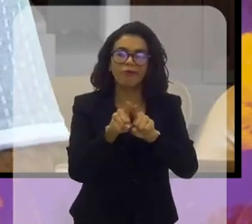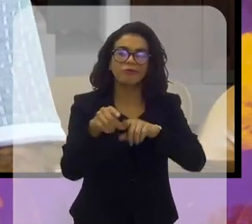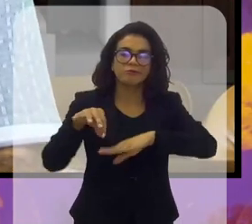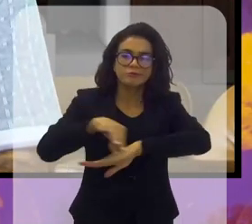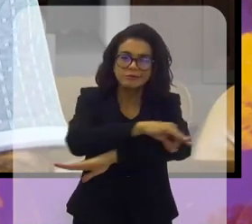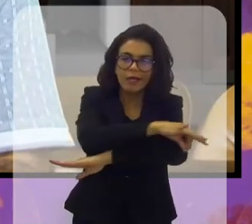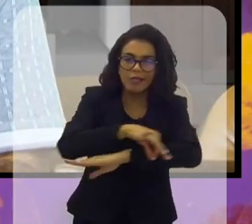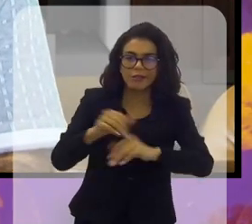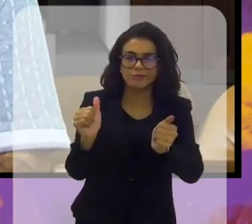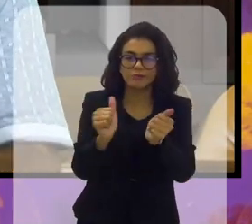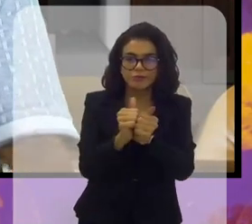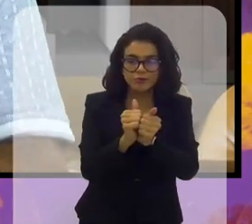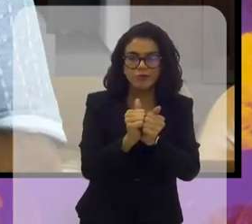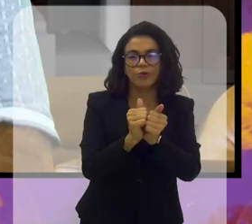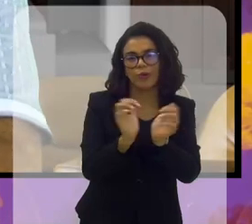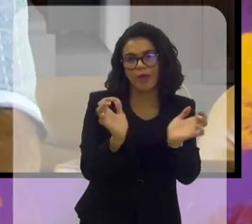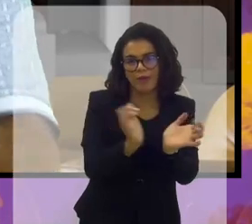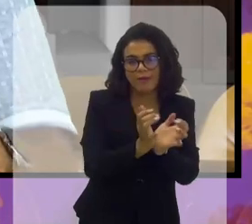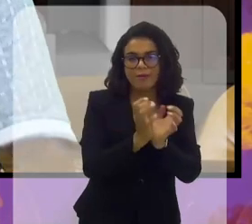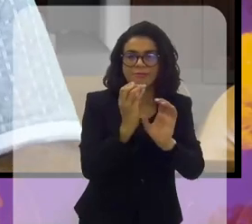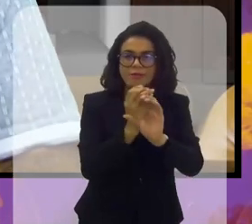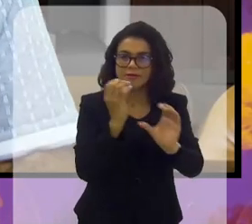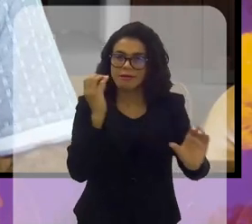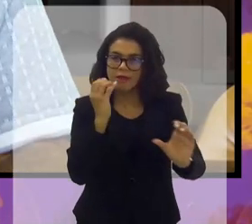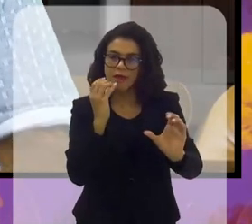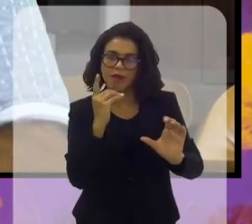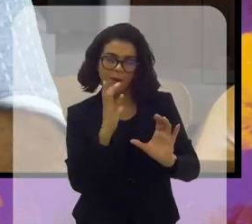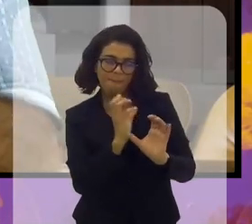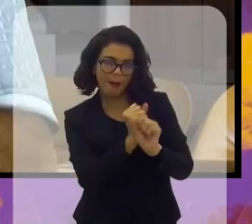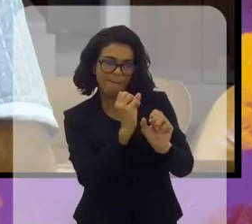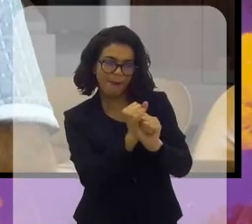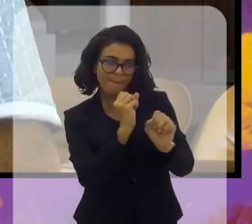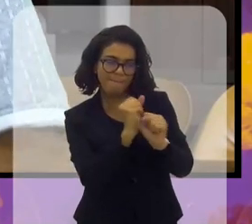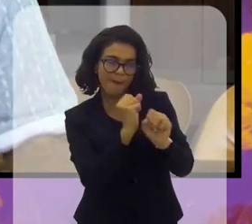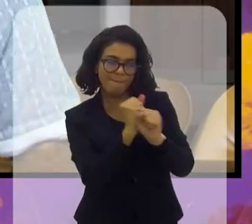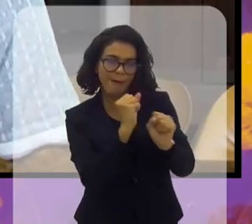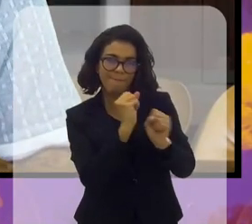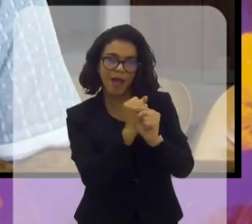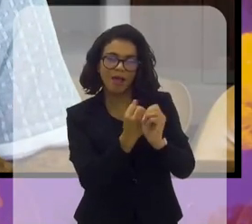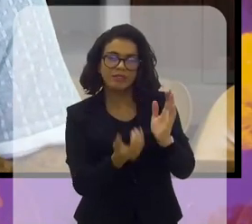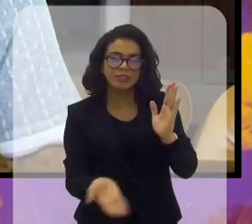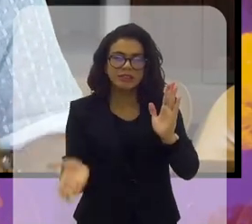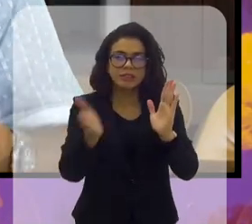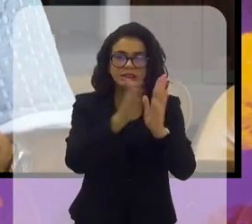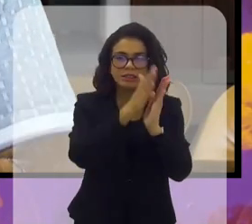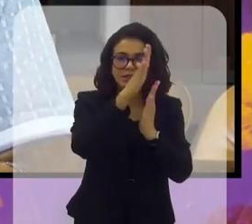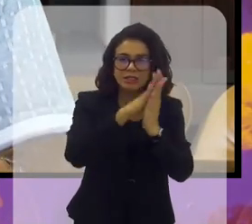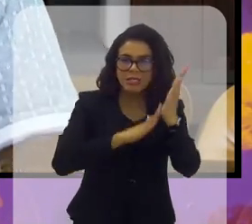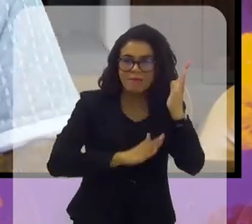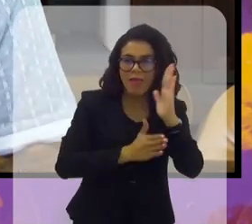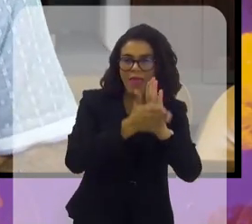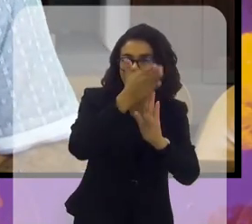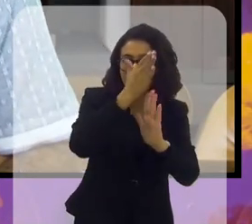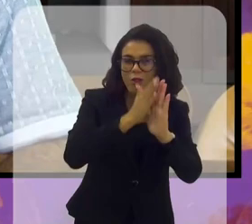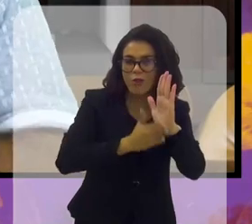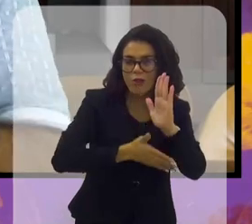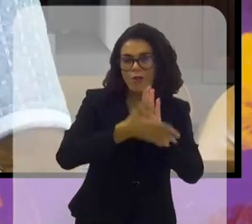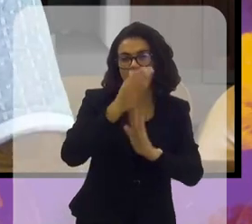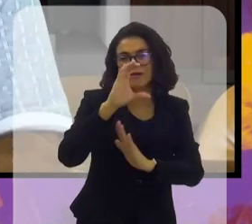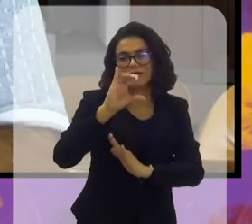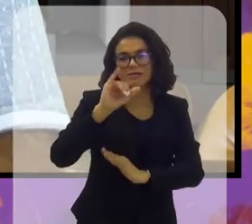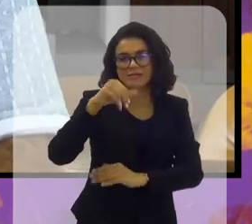arquitetos, juntamente com os engenheiros, né, calcularam tudo ali, quanto de cimento a gente vai teríamos que ter